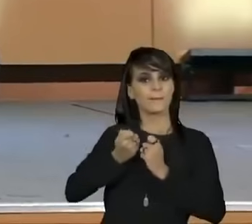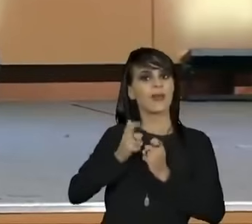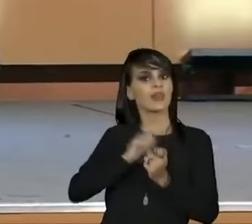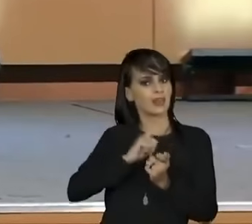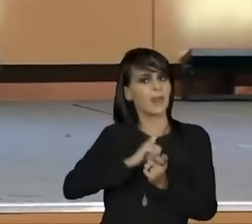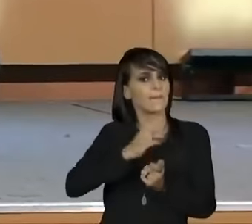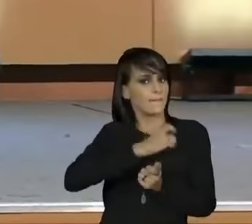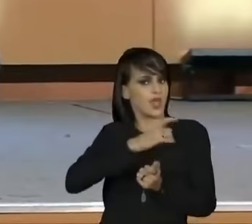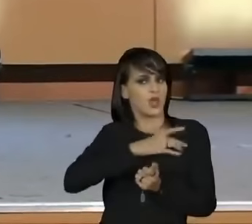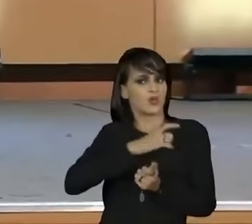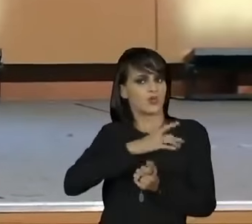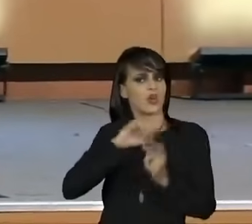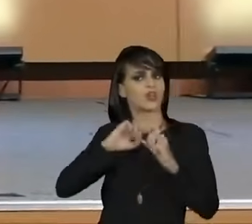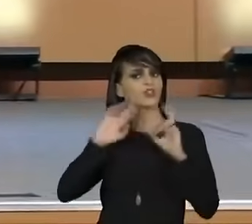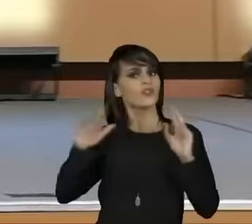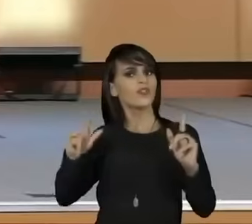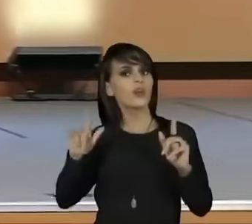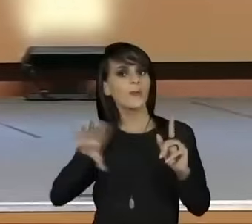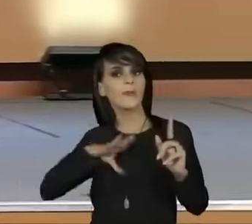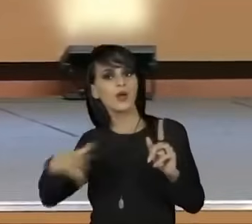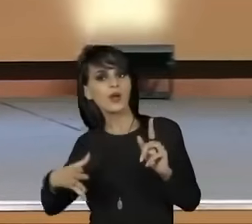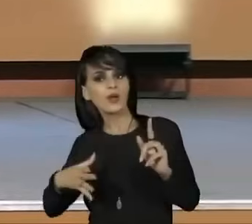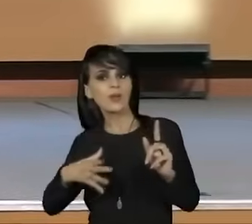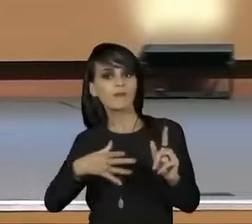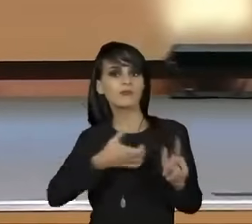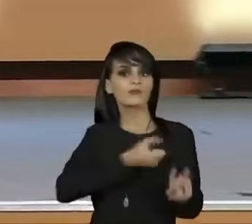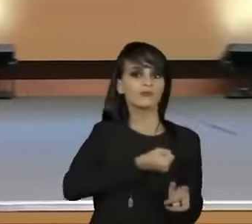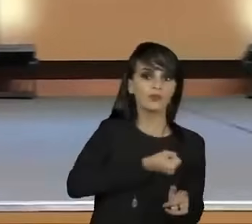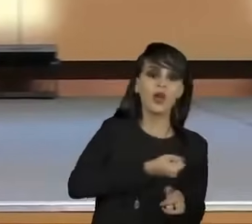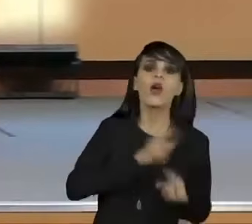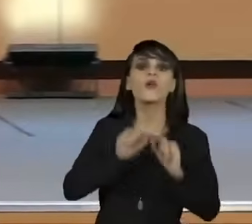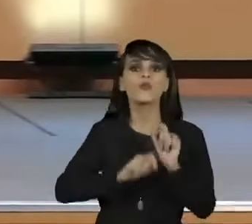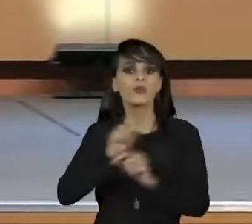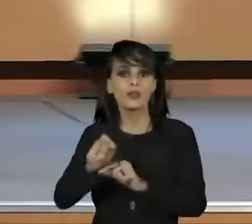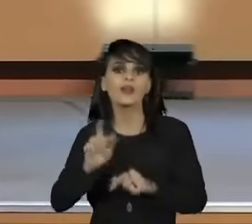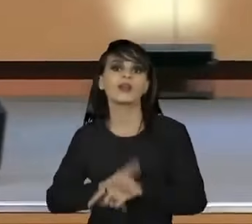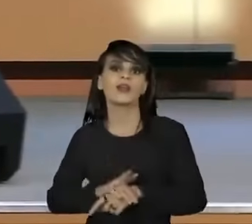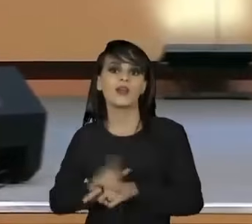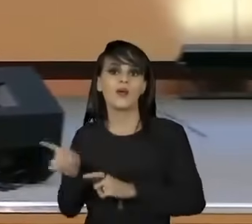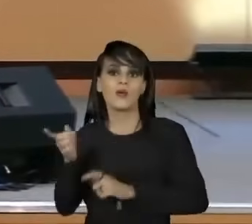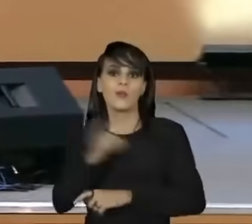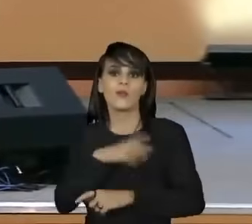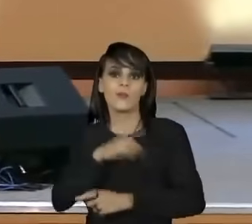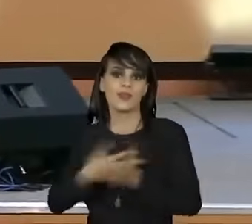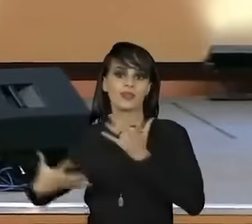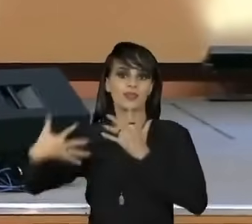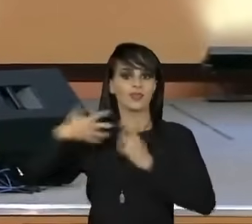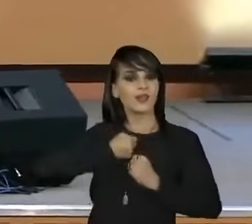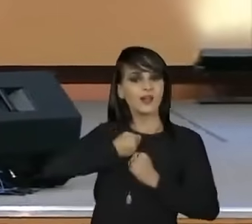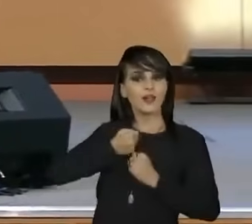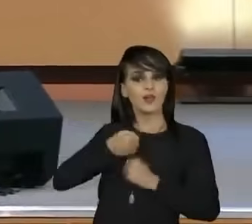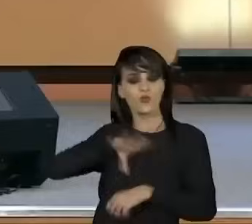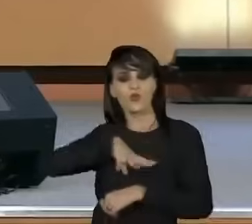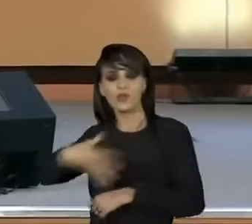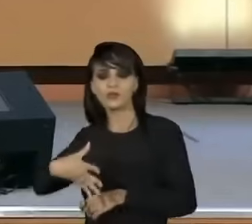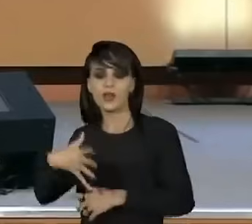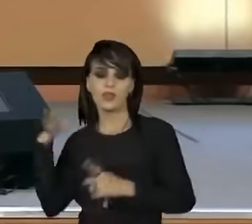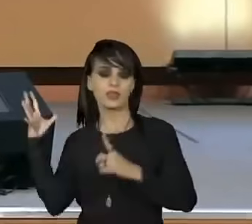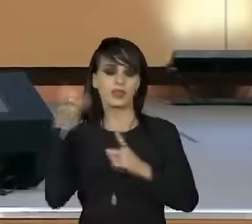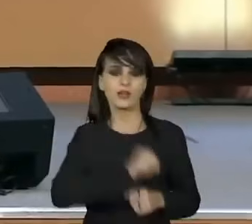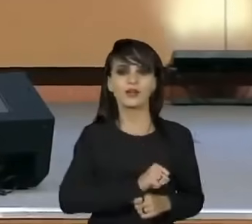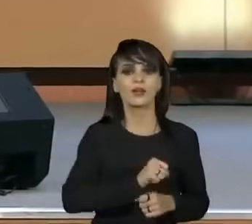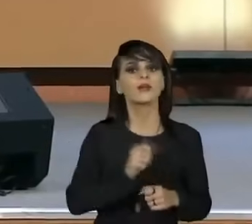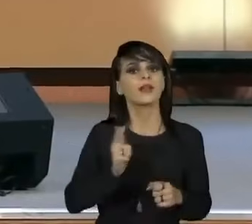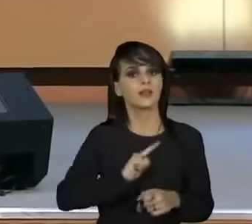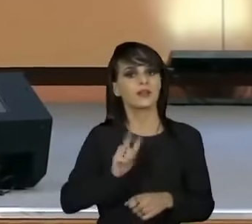Medo a diferença do corajoso para o medroso é que o medroso é dominado pelo medo e o corajoso domina o medo mas também